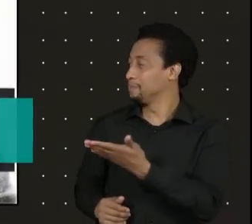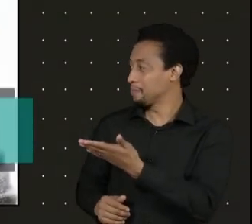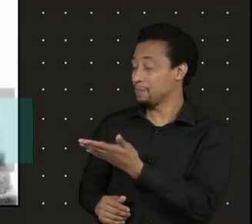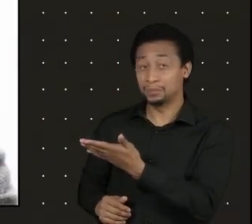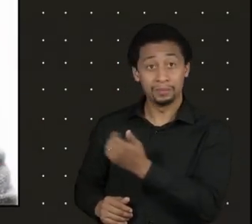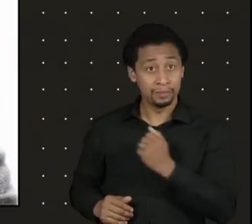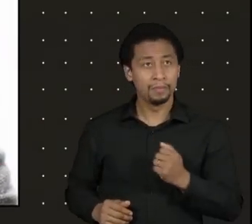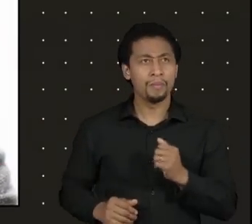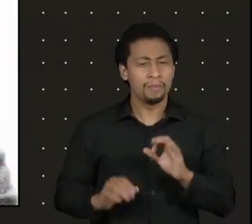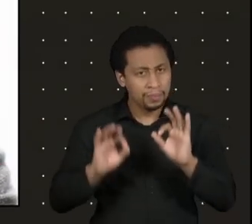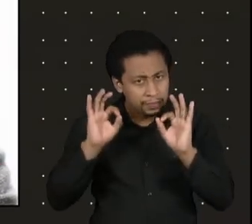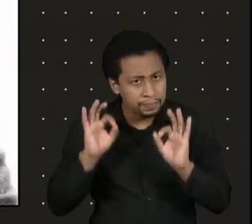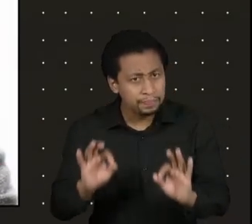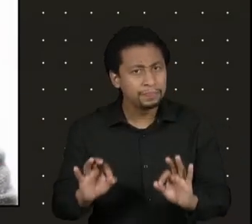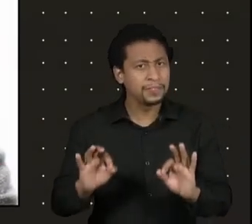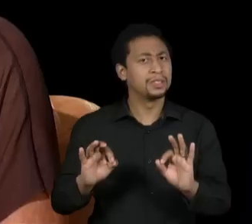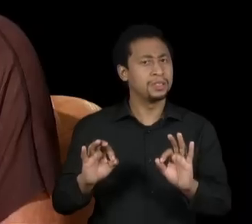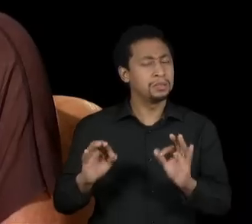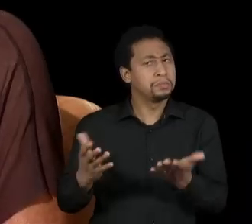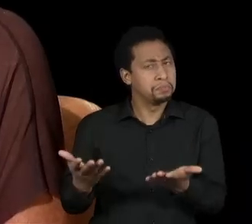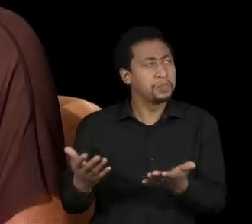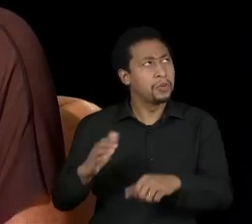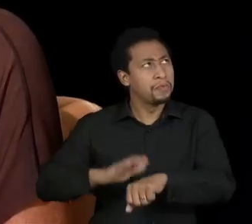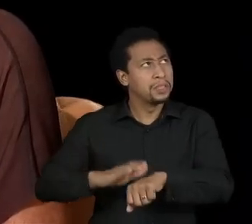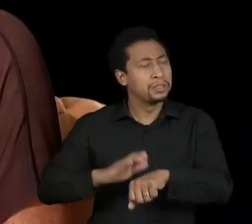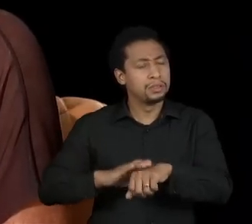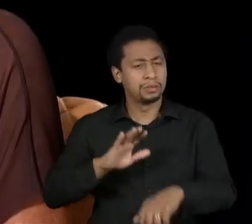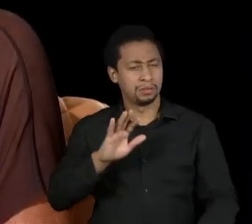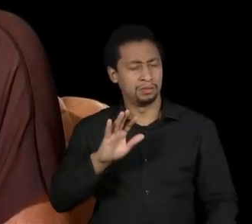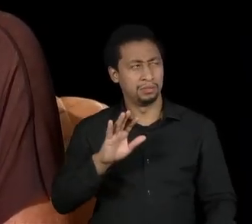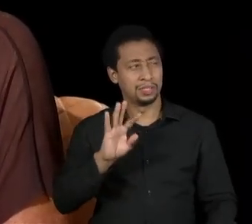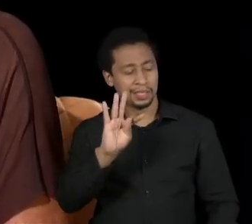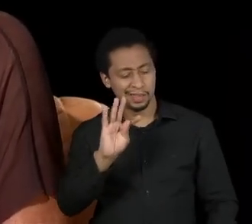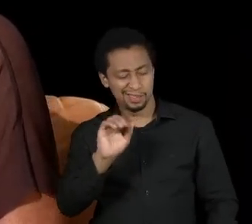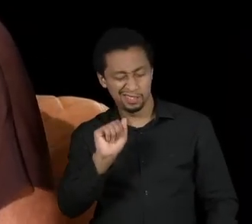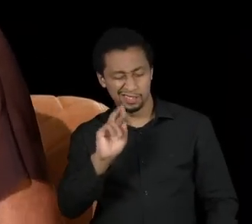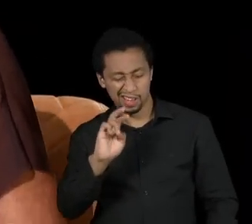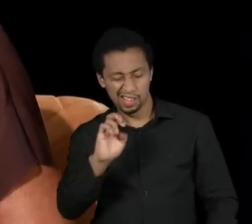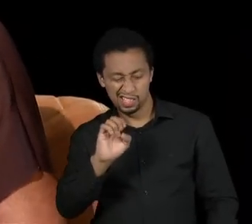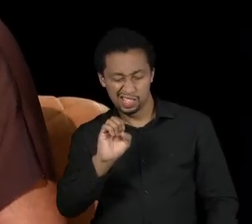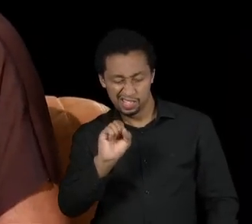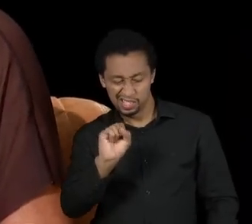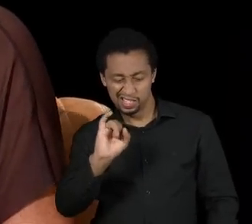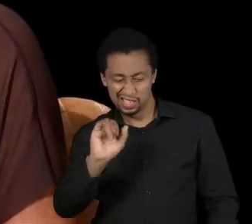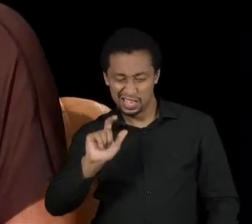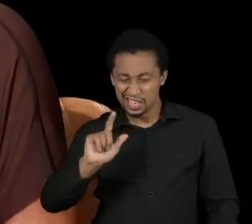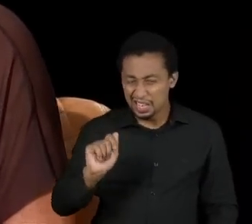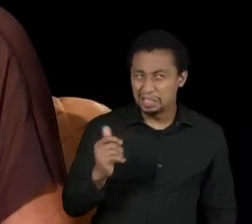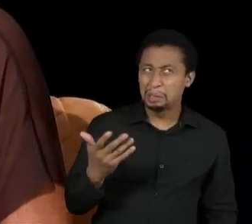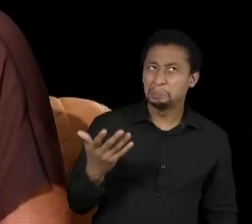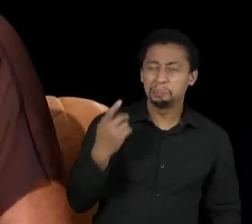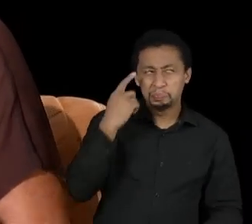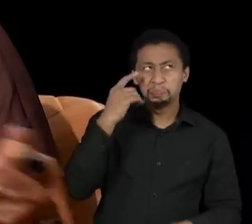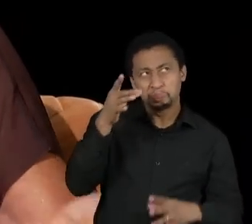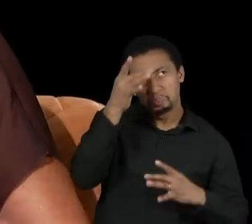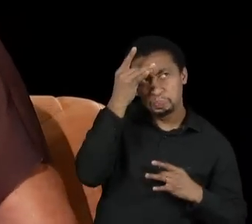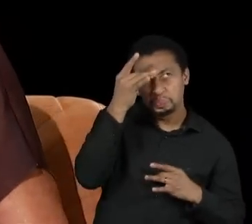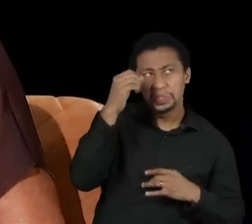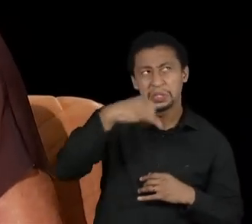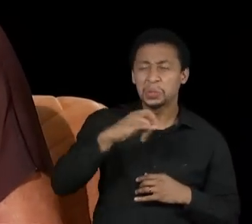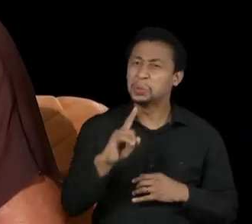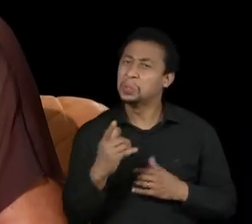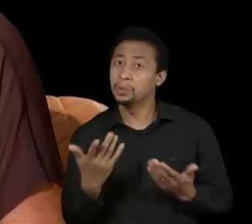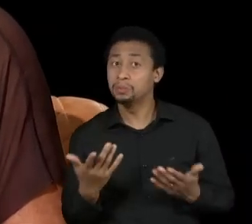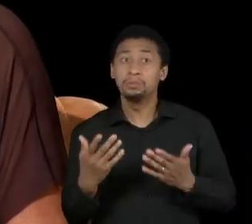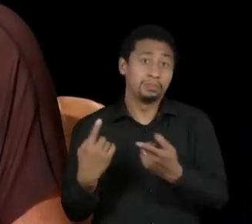que eu ia fazer a Tarsila, ou ia fazer a Pagu, ou ia fazer alguma das mulheres, porque o Oswaldo teve 5 mulheres, uma mais